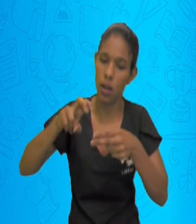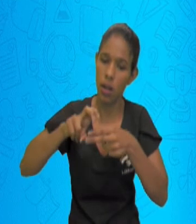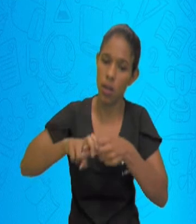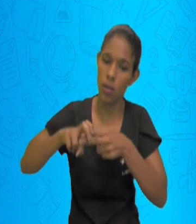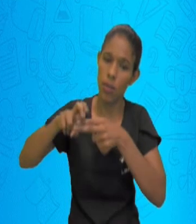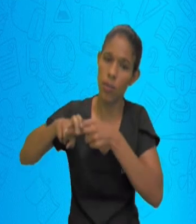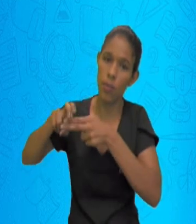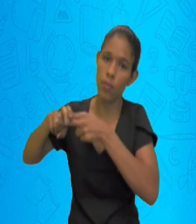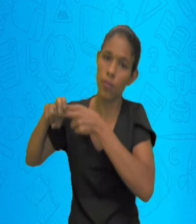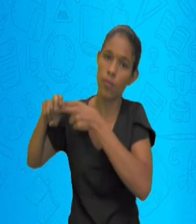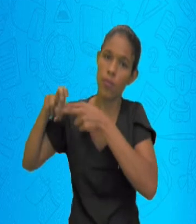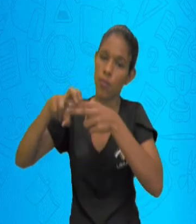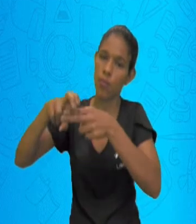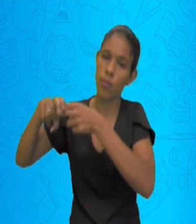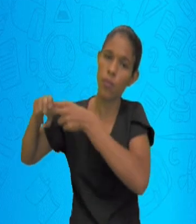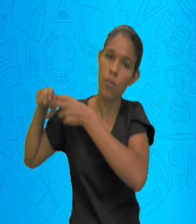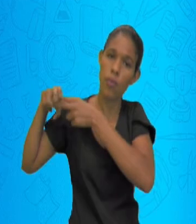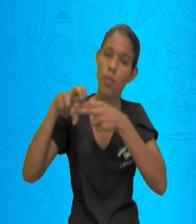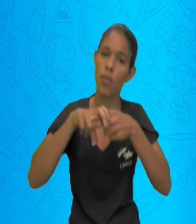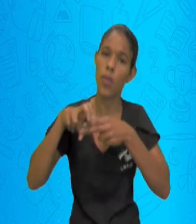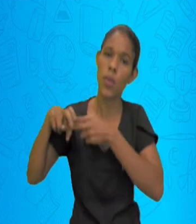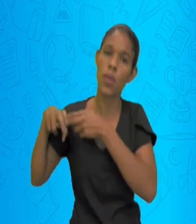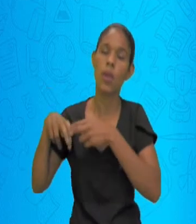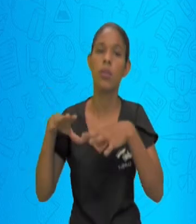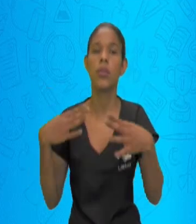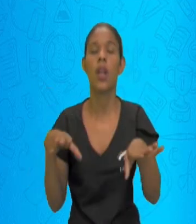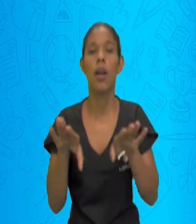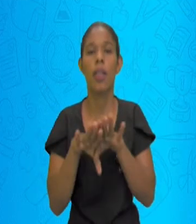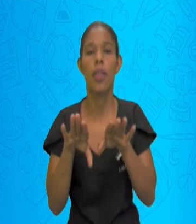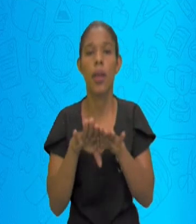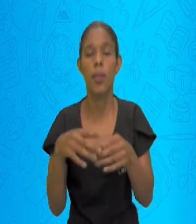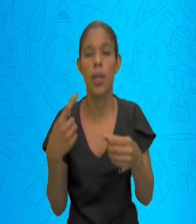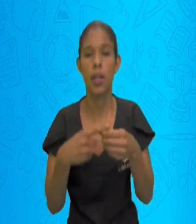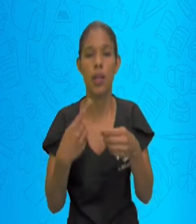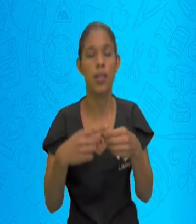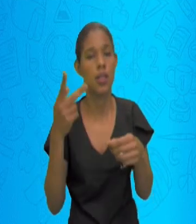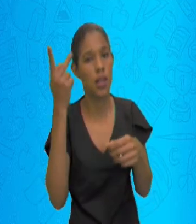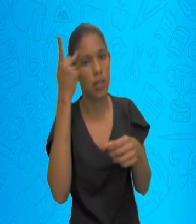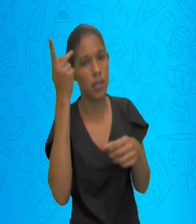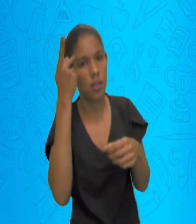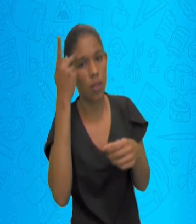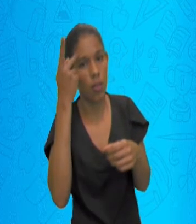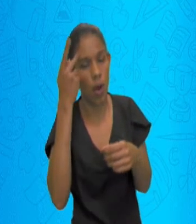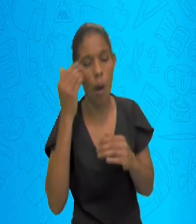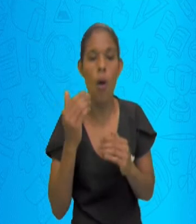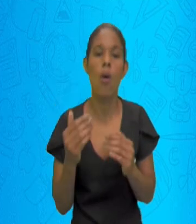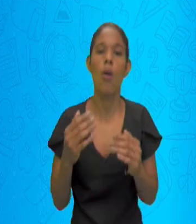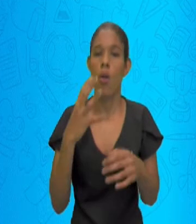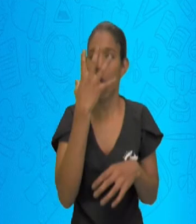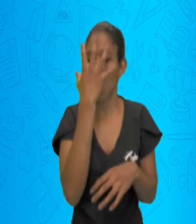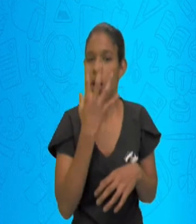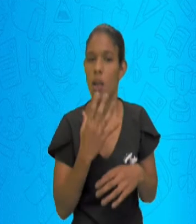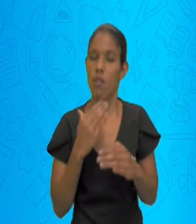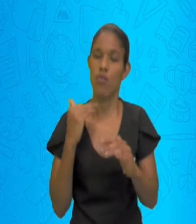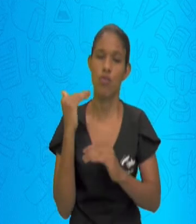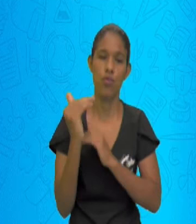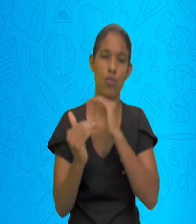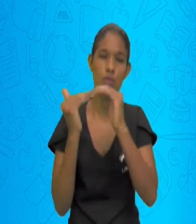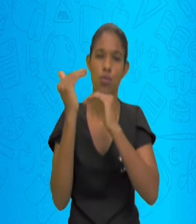de Sapucaí. Em São Paulo também houve o desenvolvimento do desfile das escolas de samba a partir desse período. Já em São